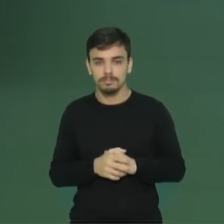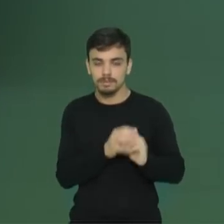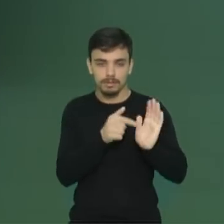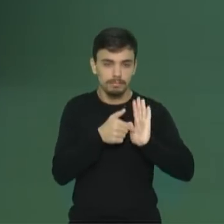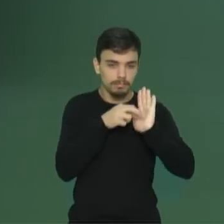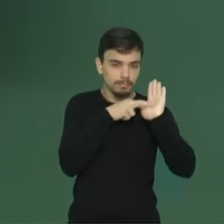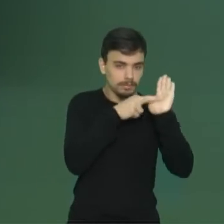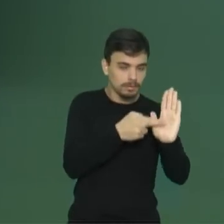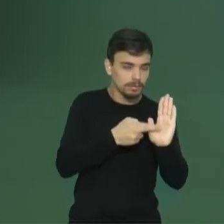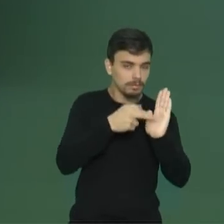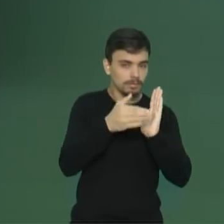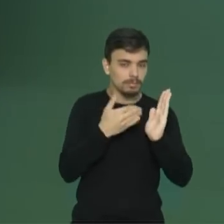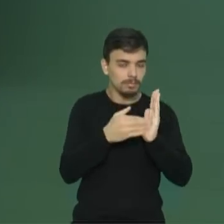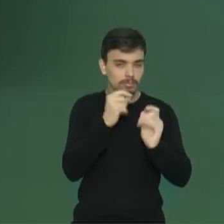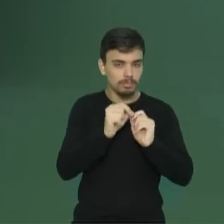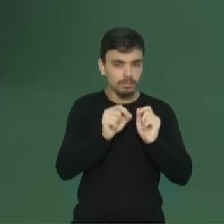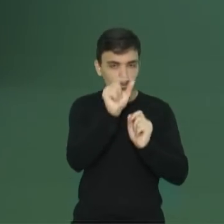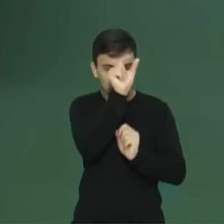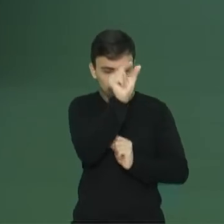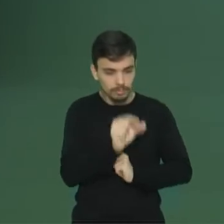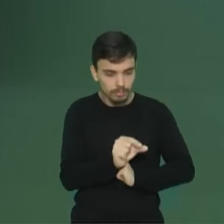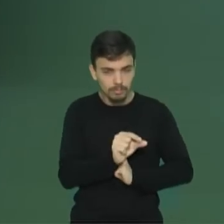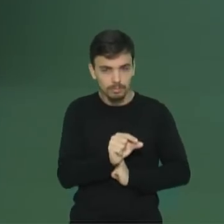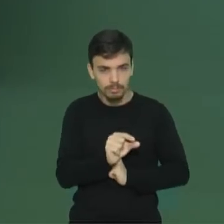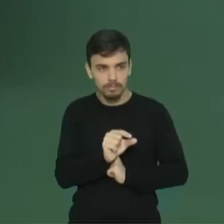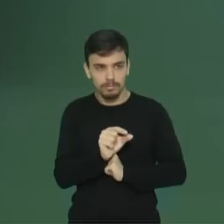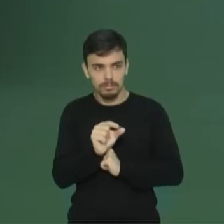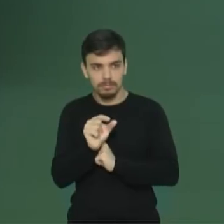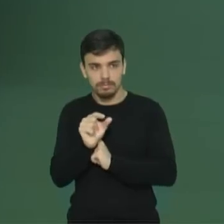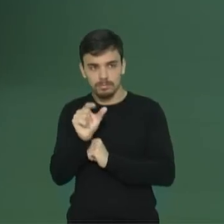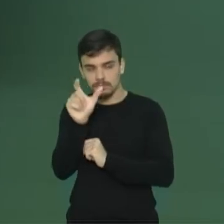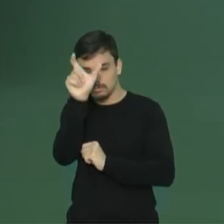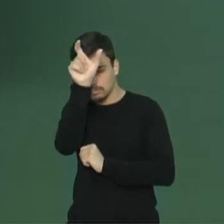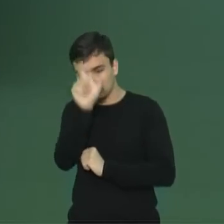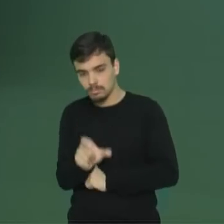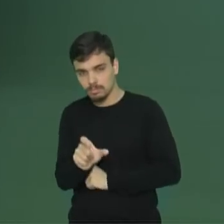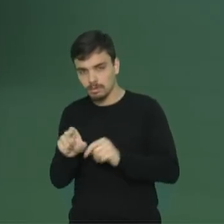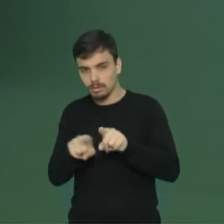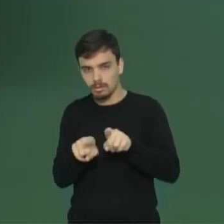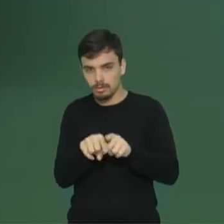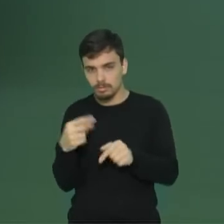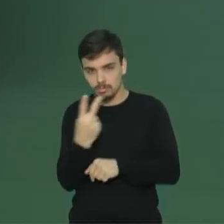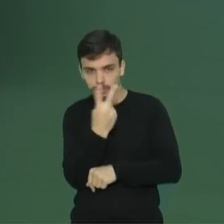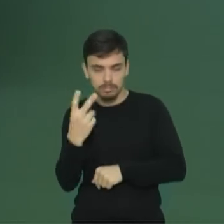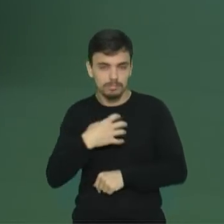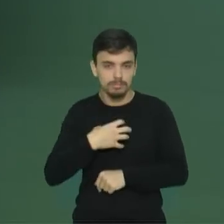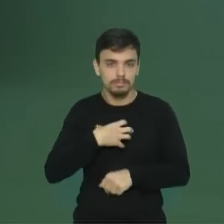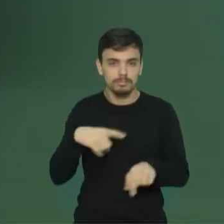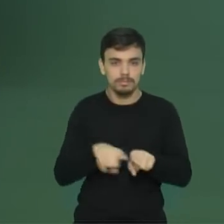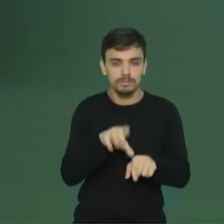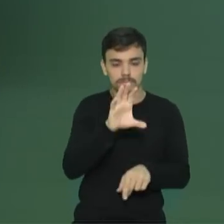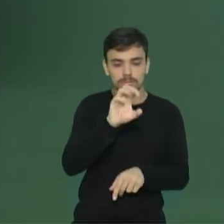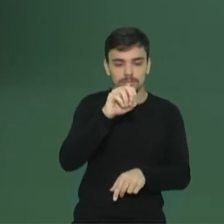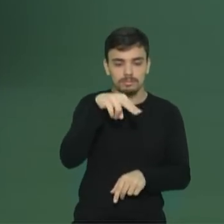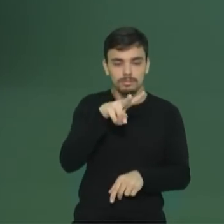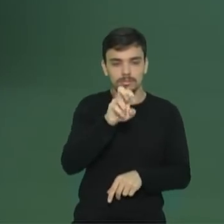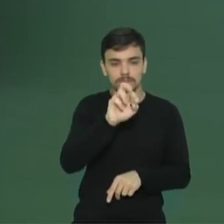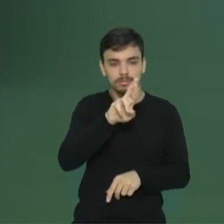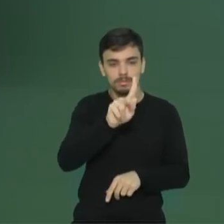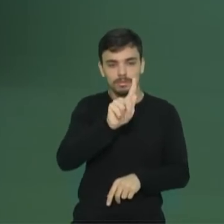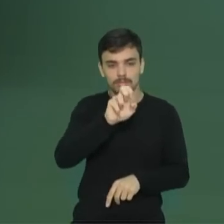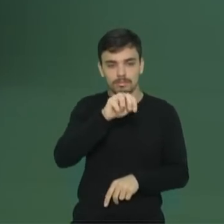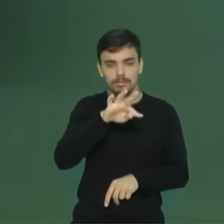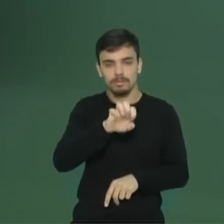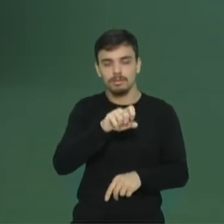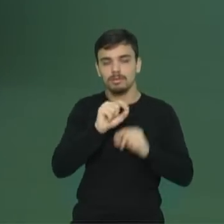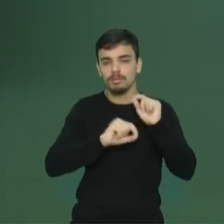Representando no caderno lentes de bordas finas, lentes de bordas grossas. As convergentes, a luz sendo aproximada,